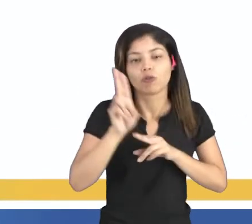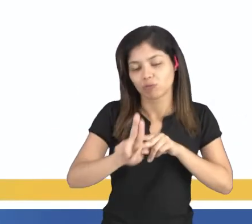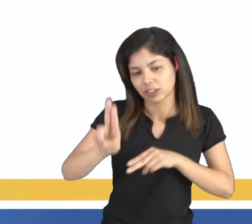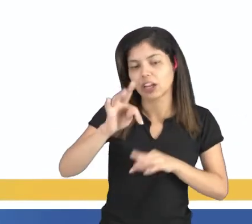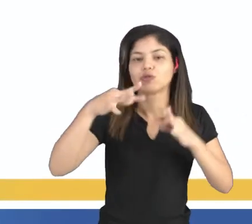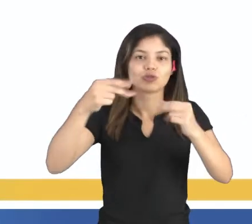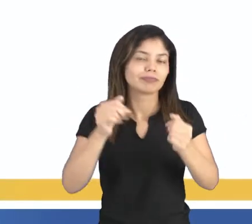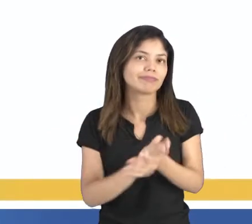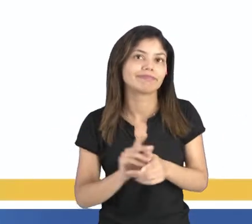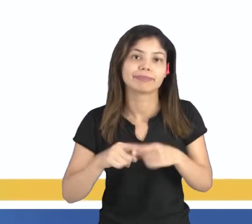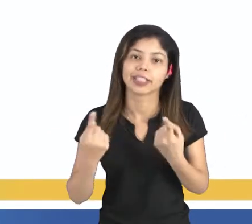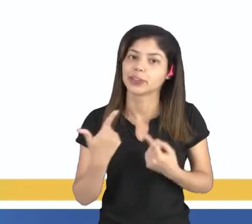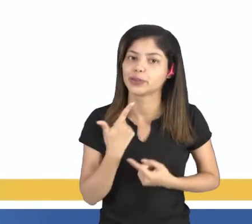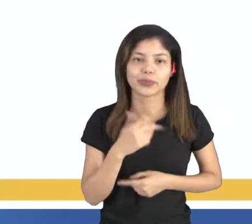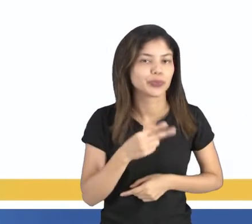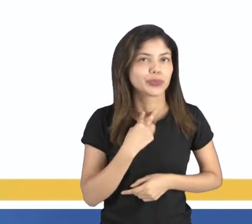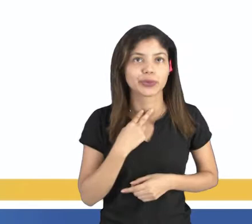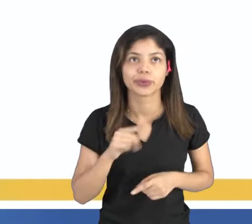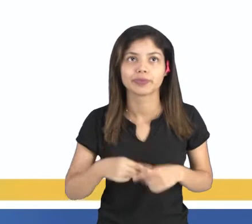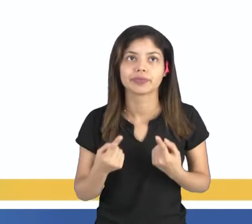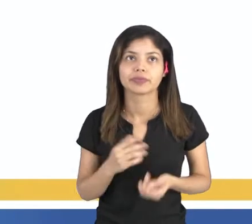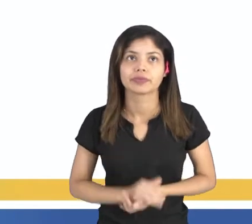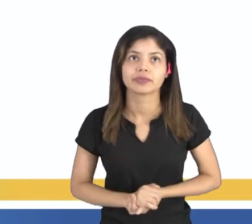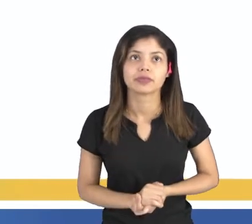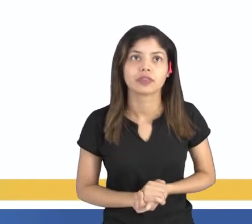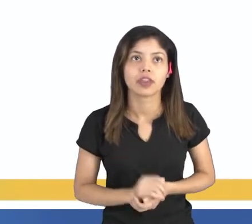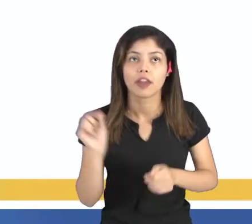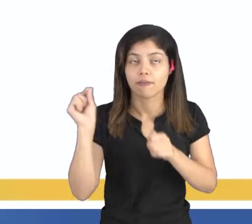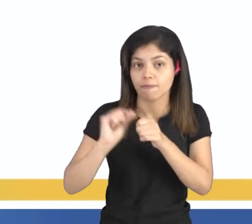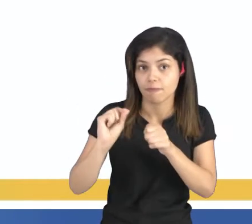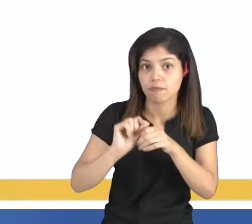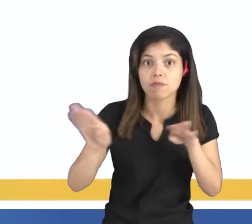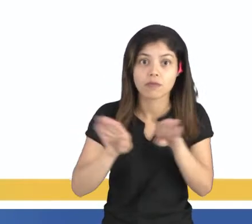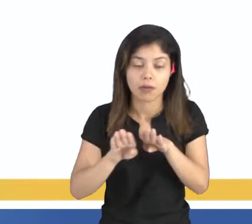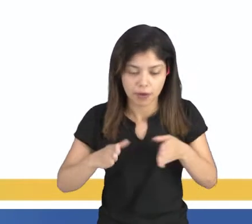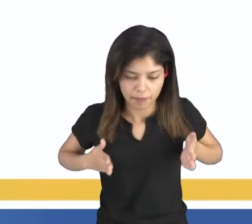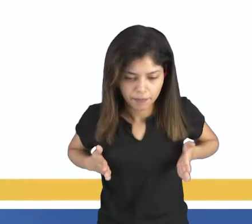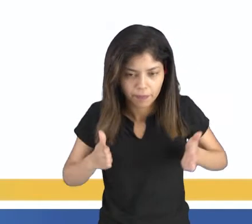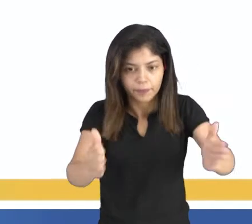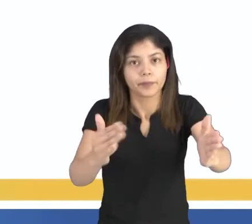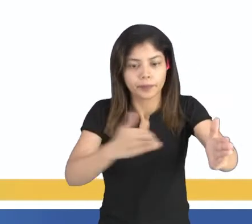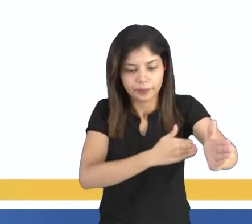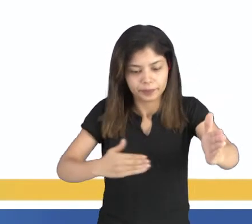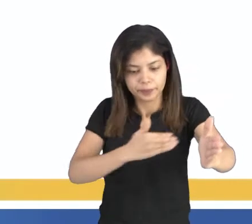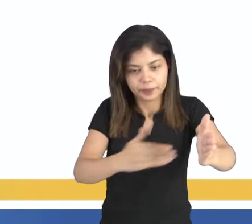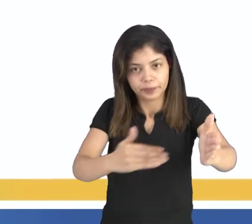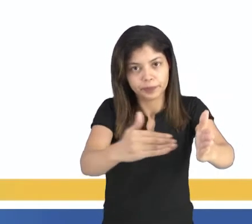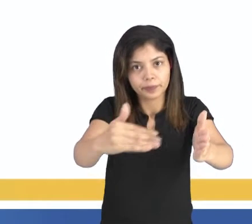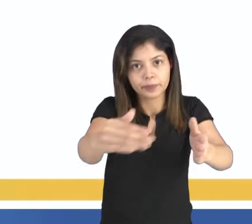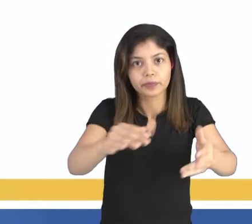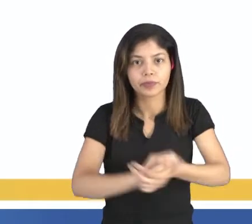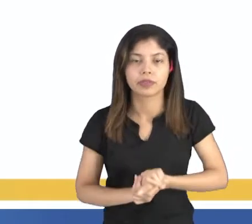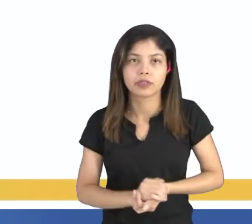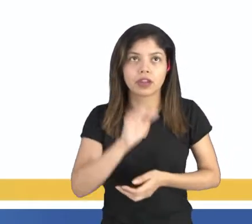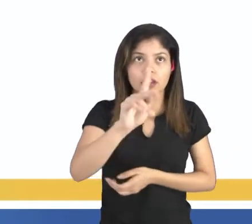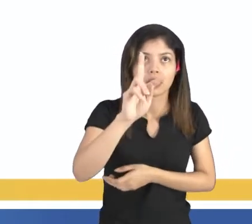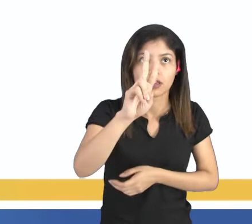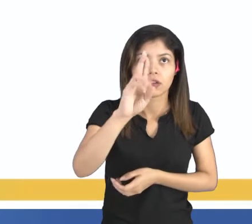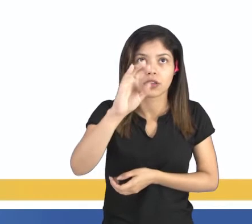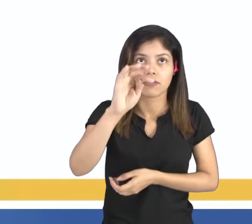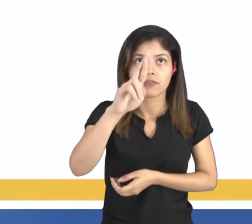subsistência. Construção de ferrovias e estrada de rodagem. Estas obras causam grandes alterações em